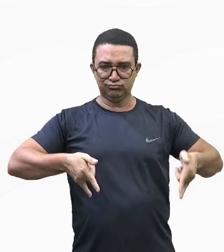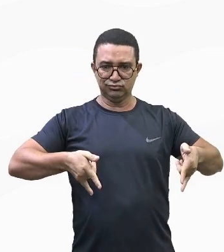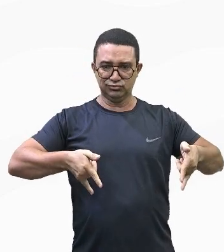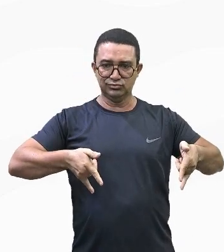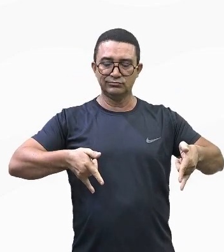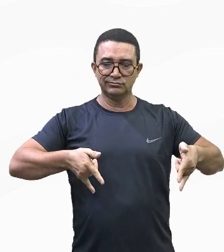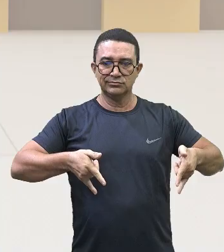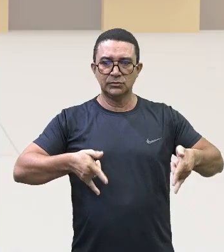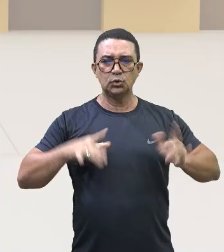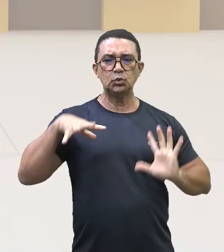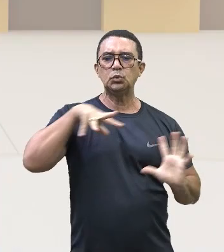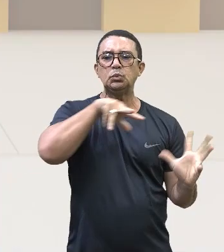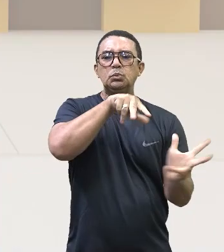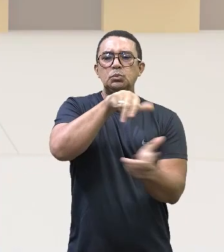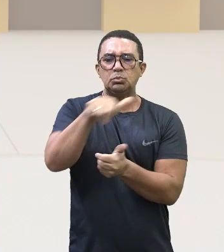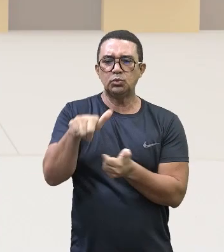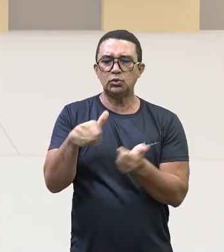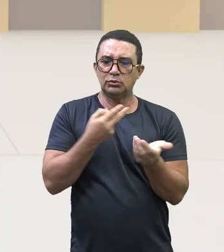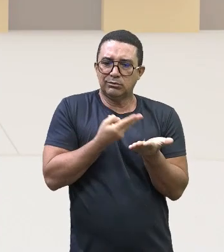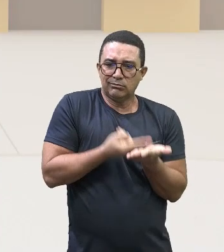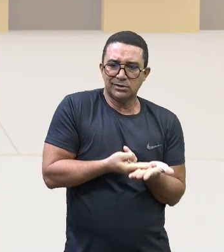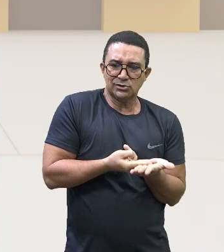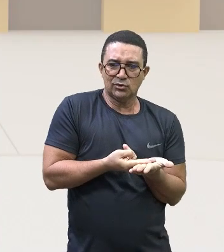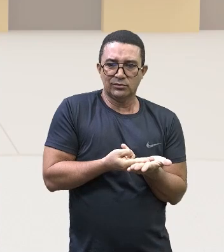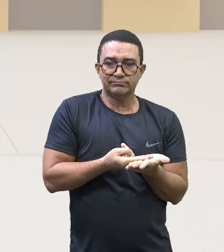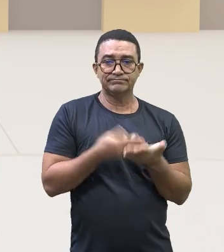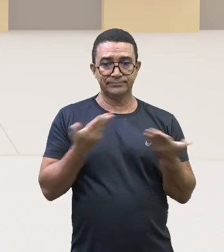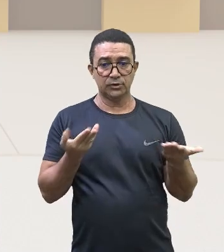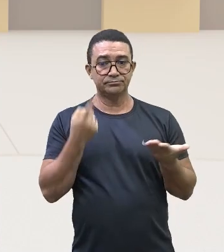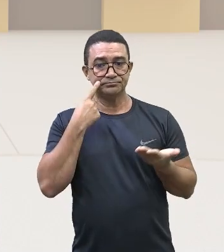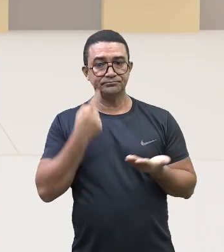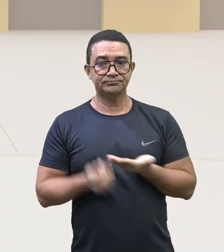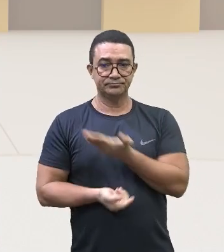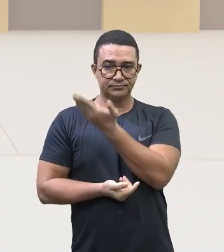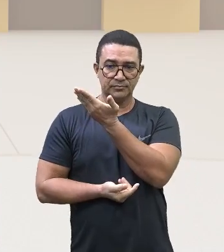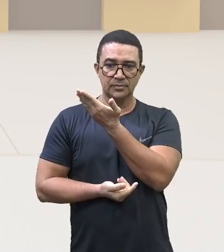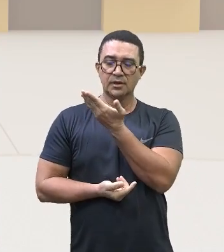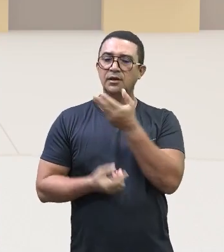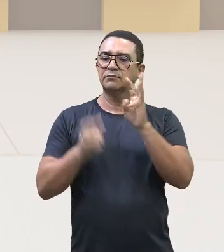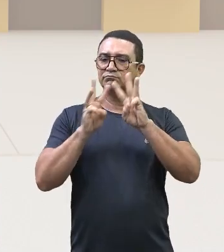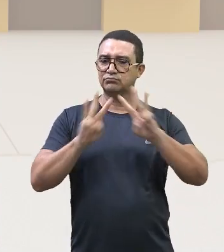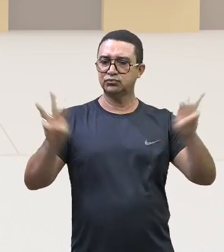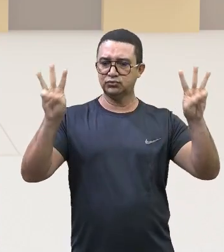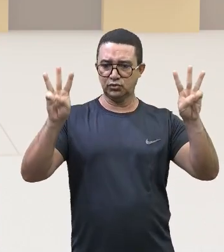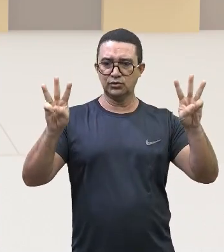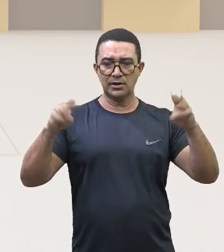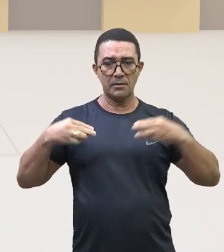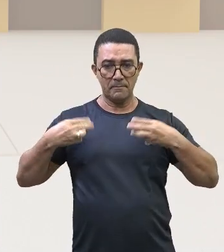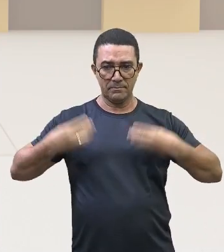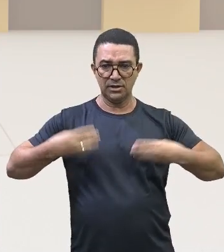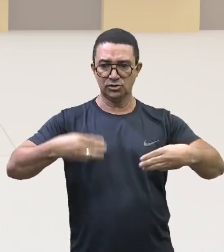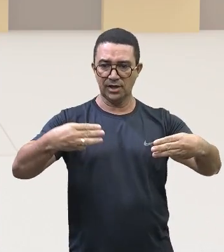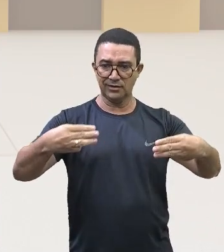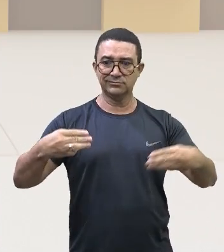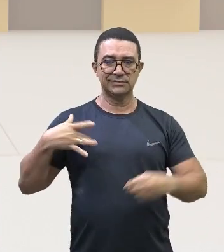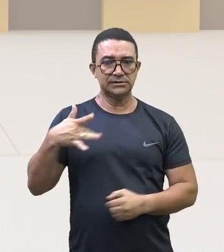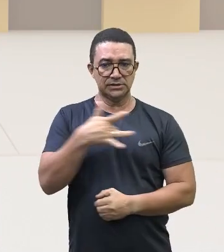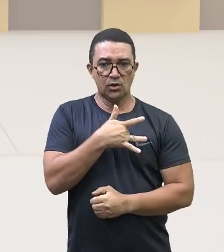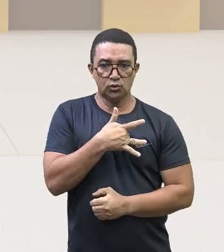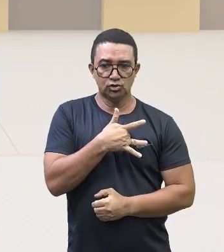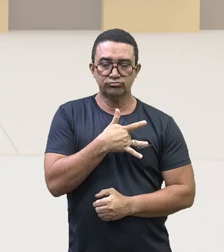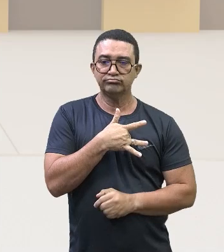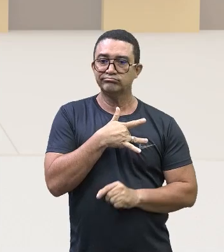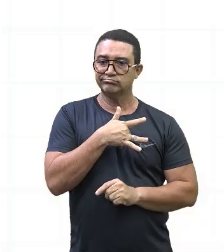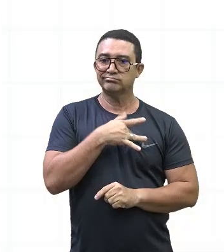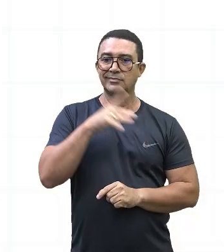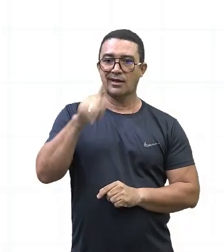Vamos ver aí que nós temos uma plataforma do governo, do Ministério da Saúde, tá? E que ele chama assim,